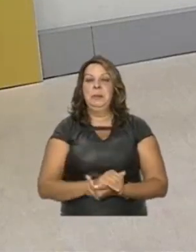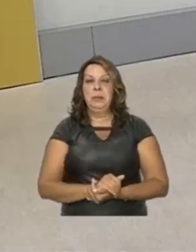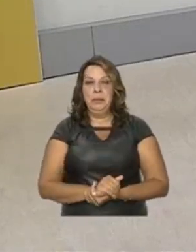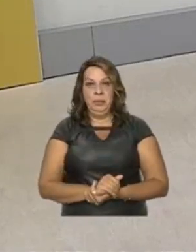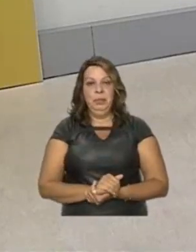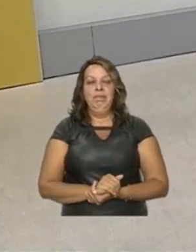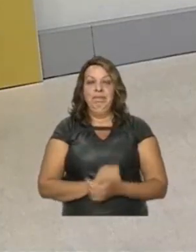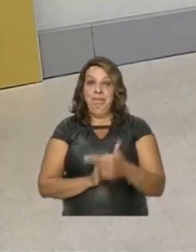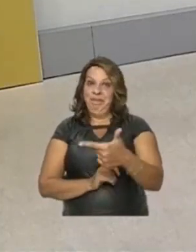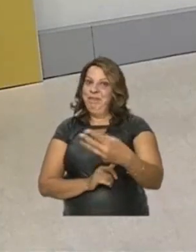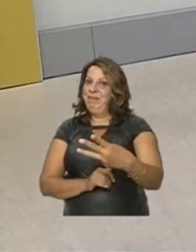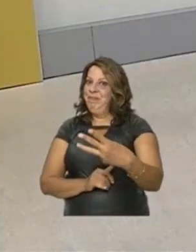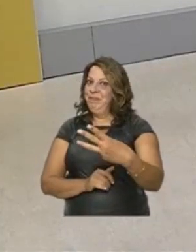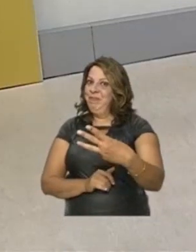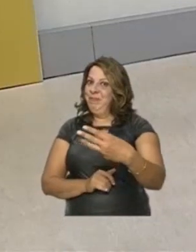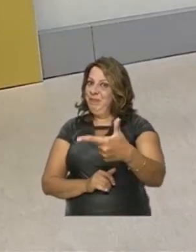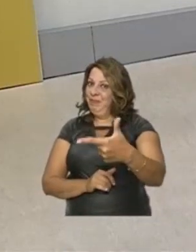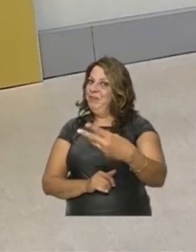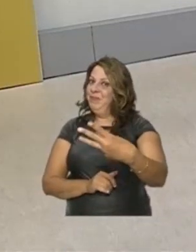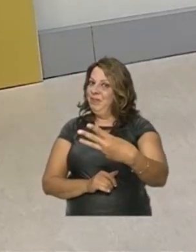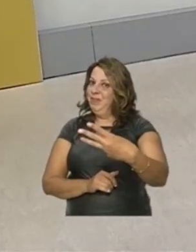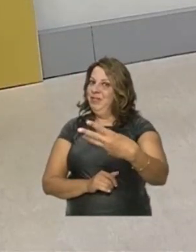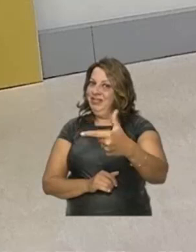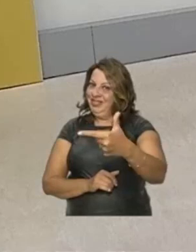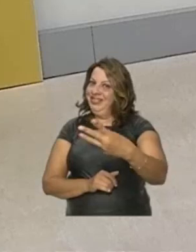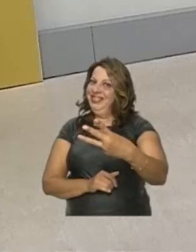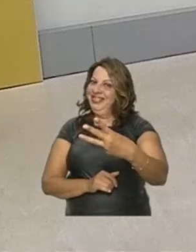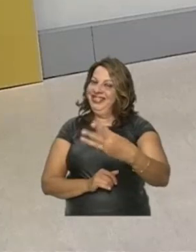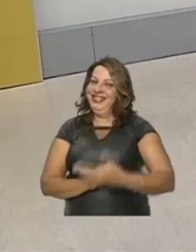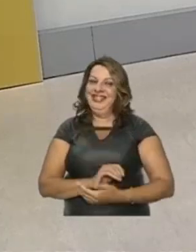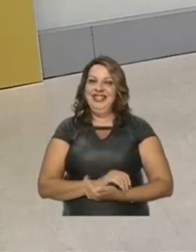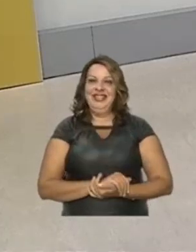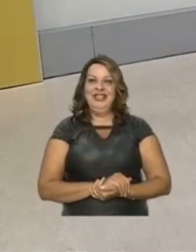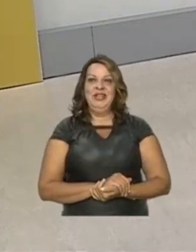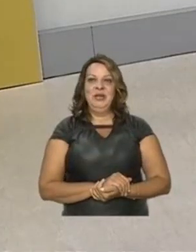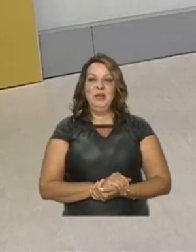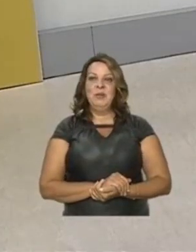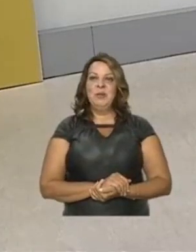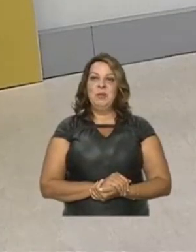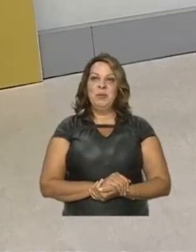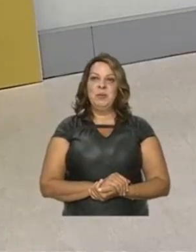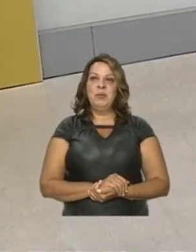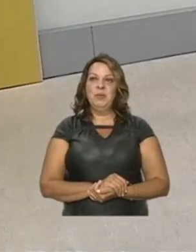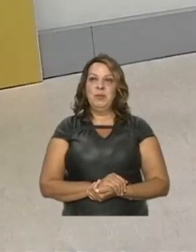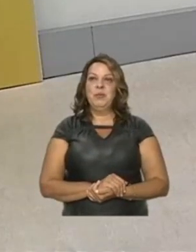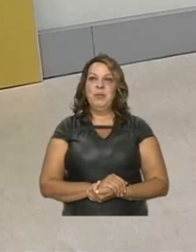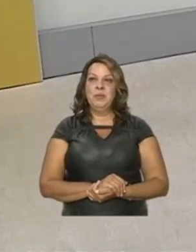11, 23 saiu também, 23, 23,